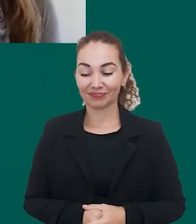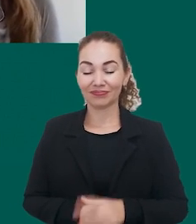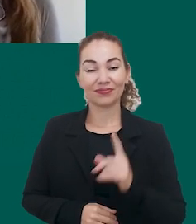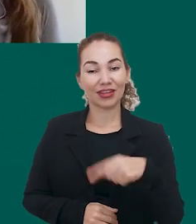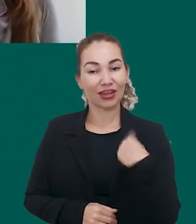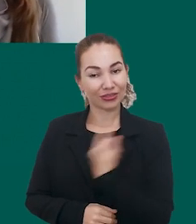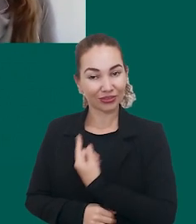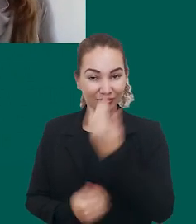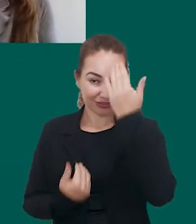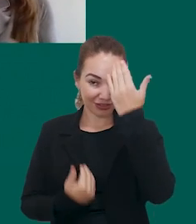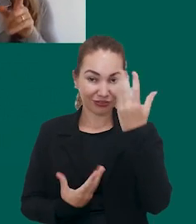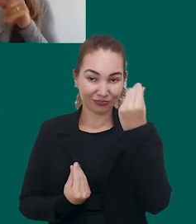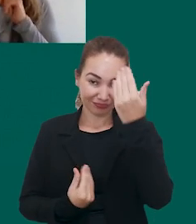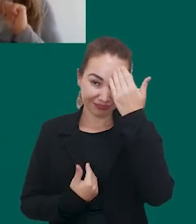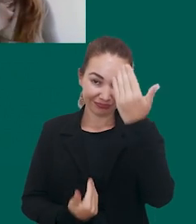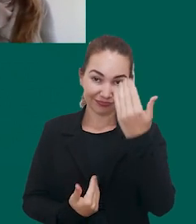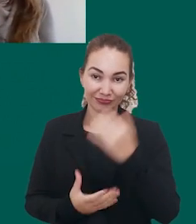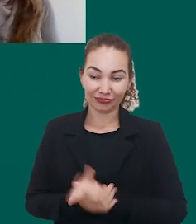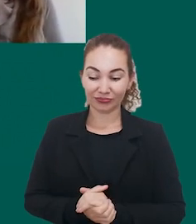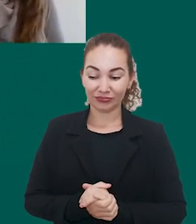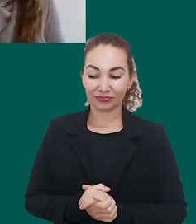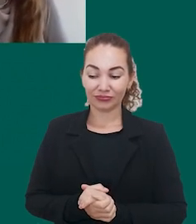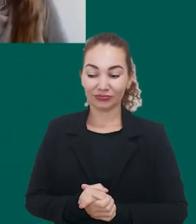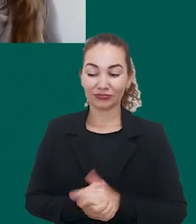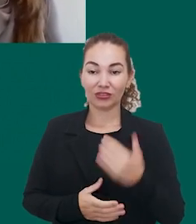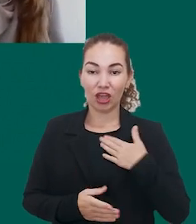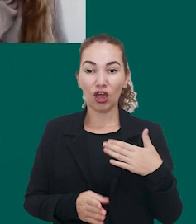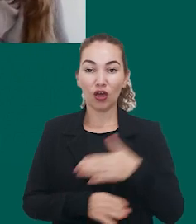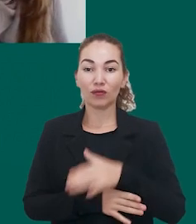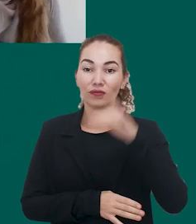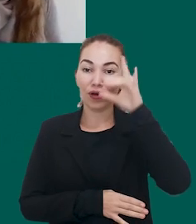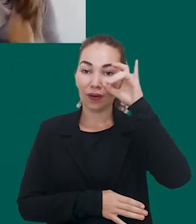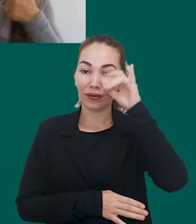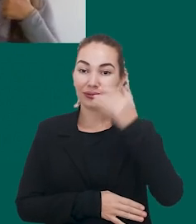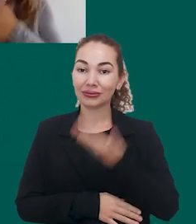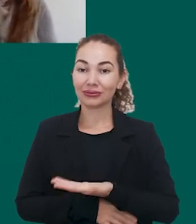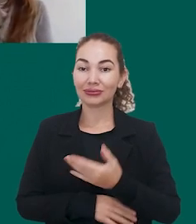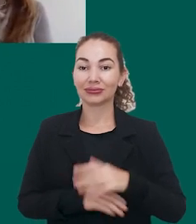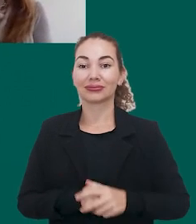Nós que agradecemos, muito obrigado. Vou seguir lá, então, o teu Infecto Insta,